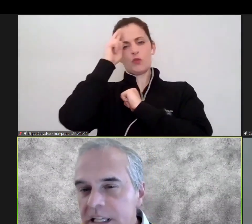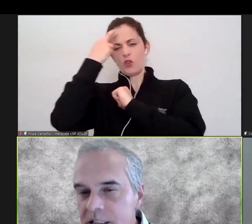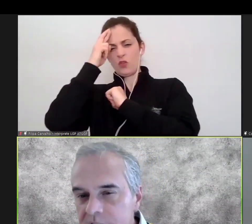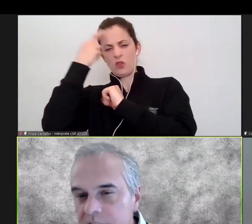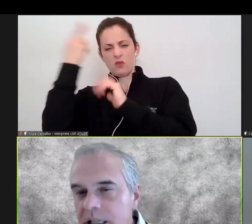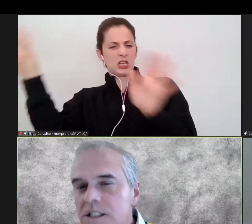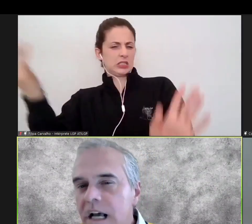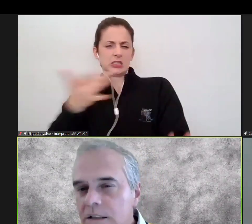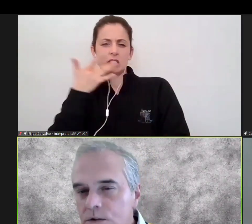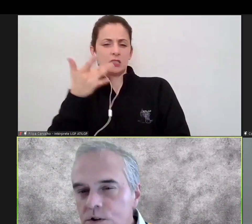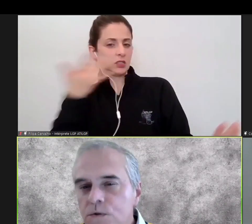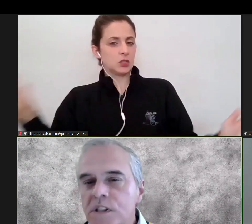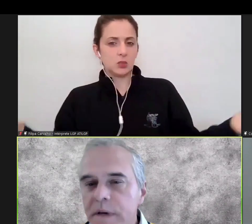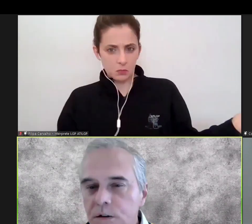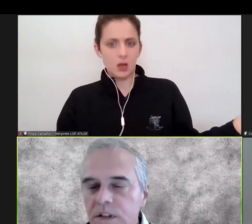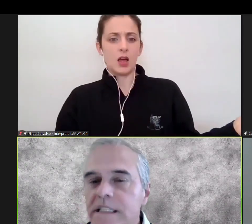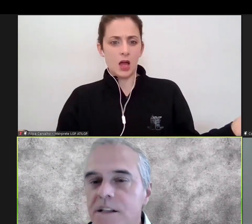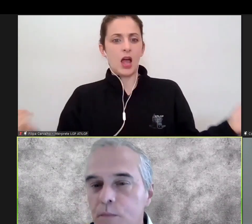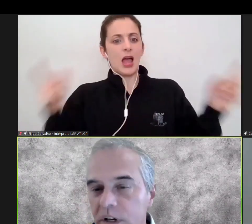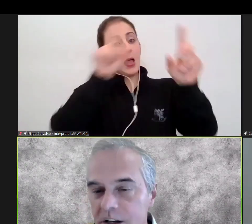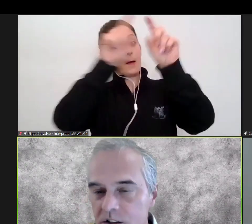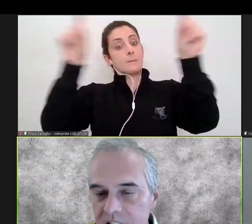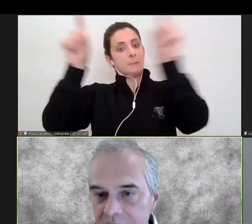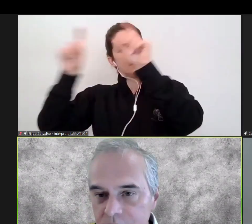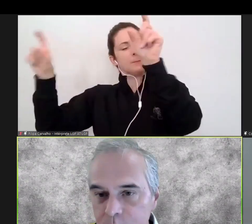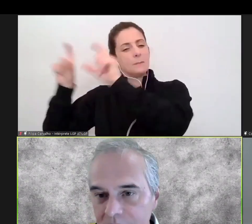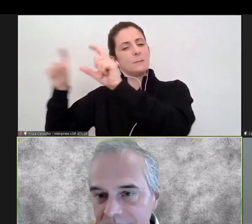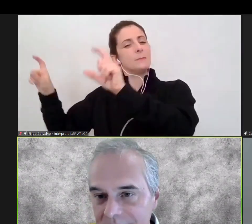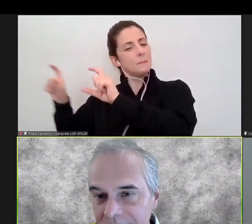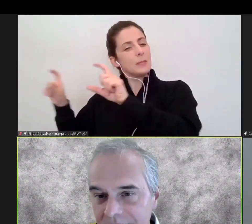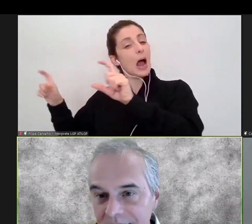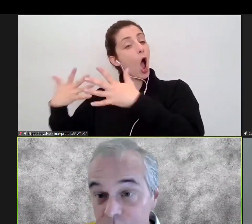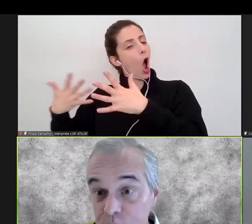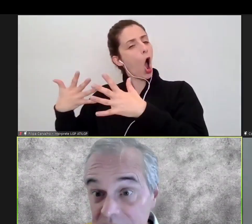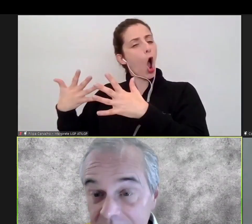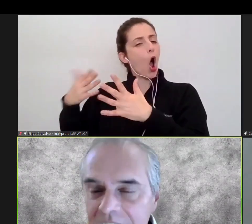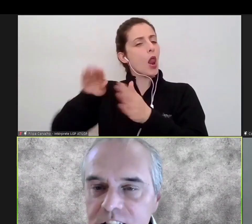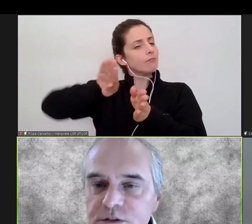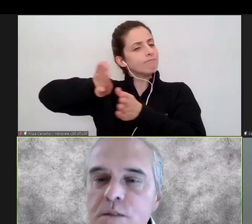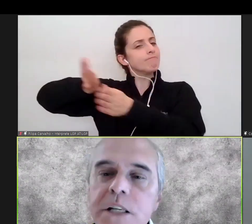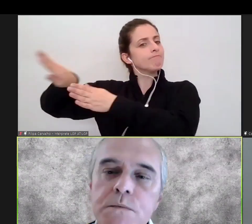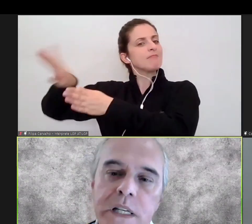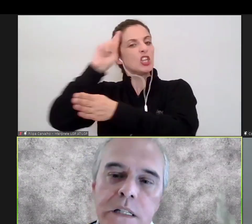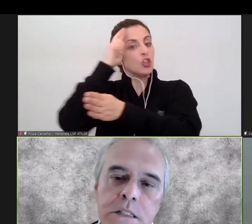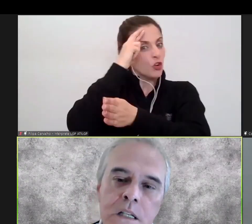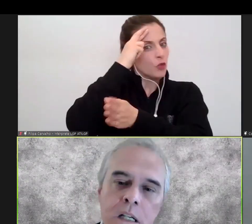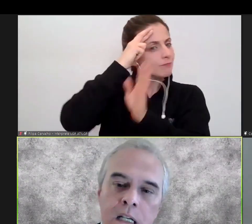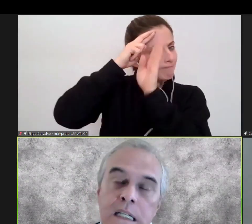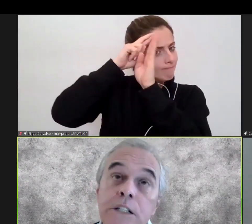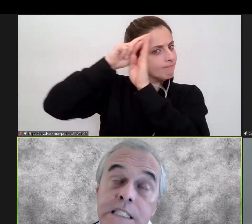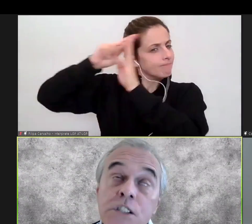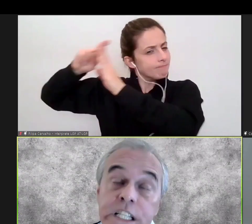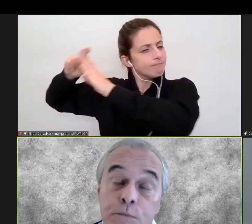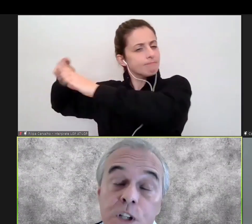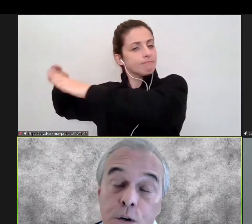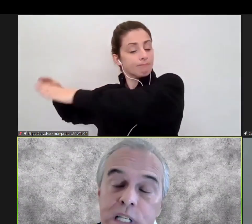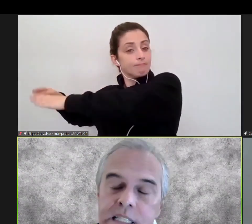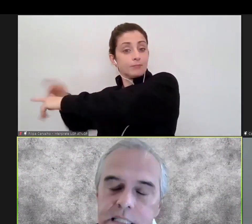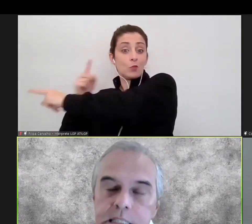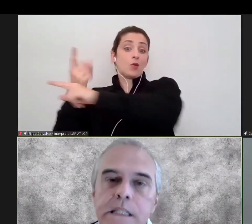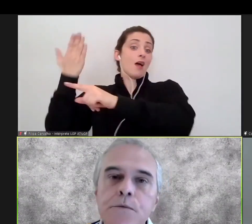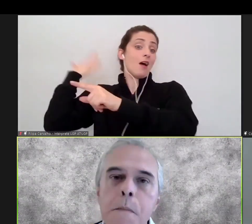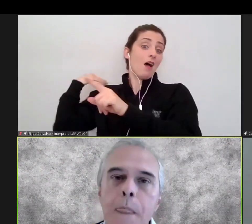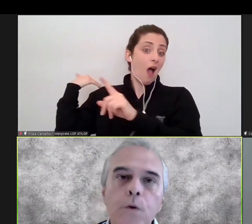as empresas têm deixado o discurso de meritocracia um pouquinho de lado, porque isso foi atacado veementemente. Então, assim, nós temos que